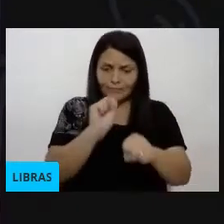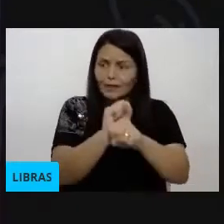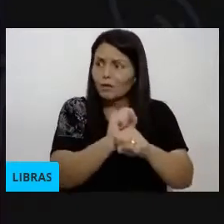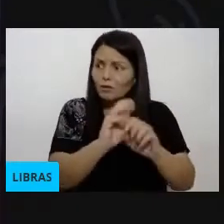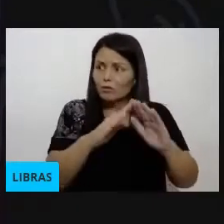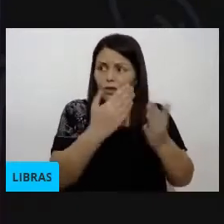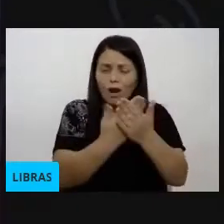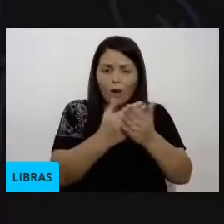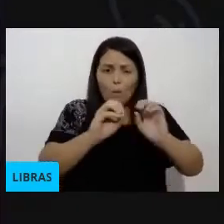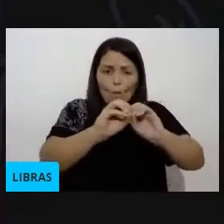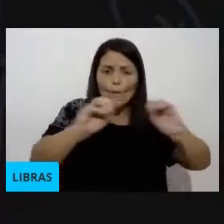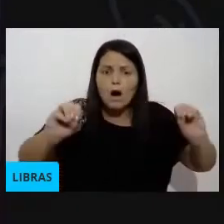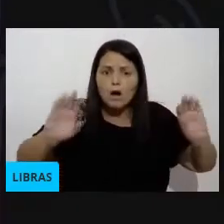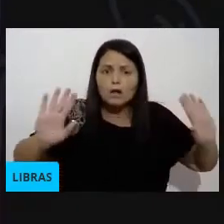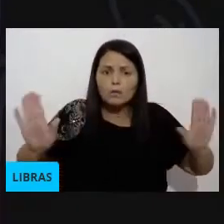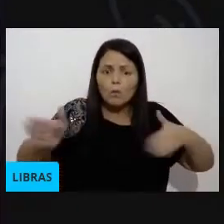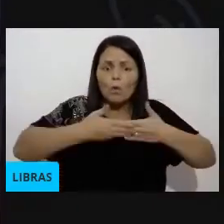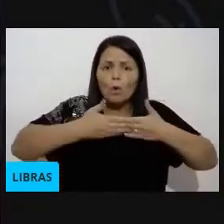mais.